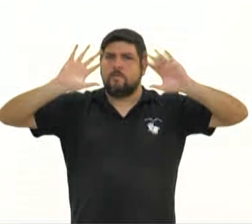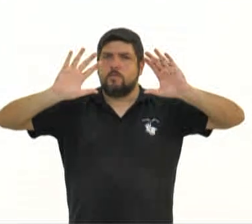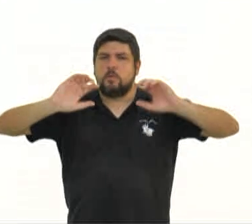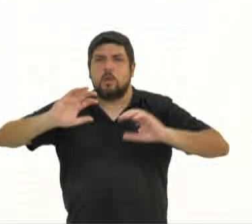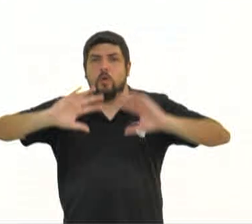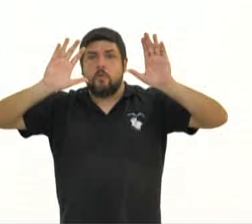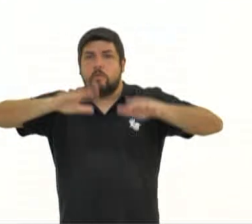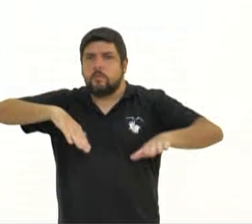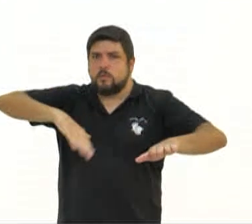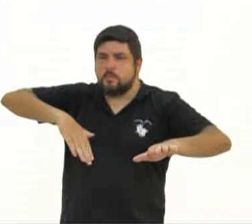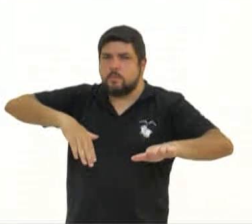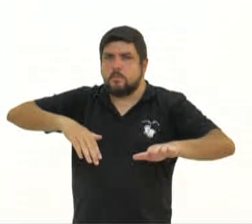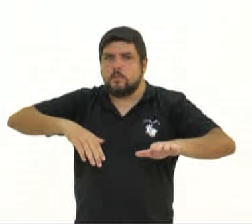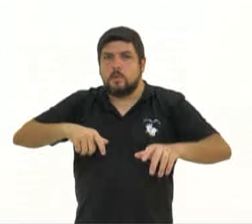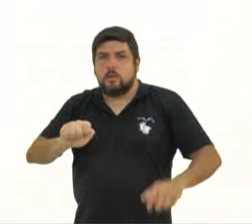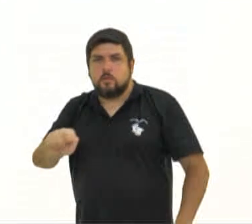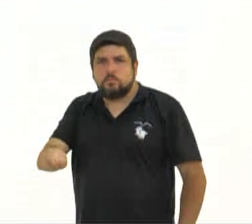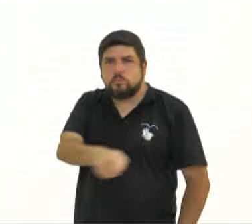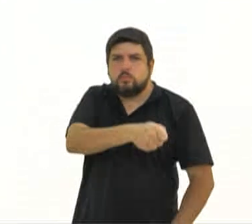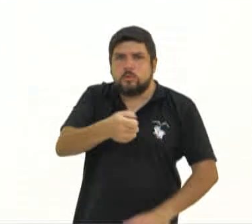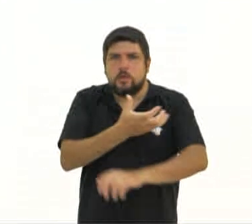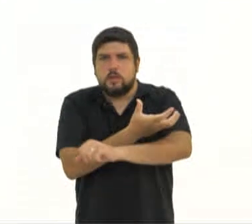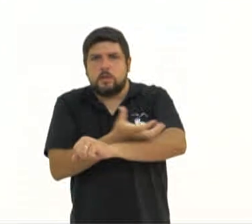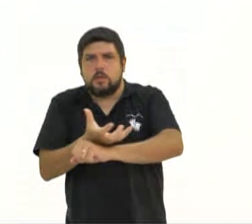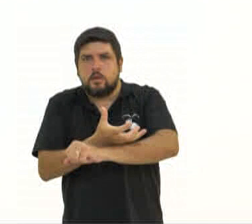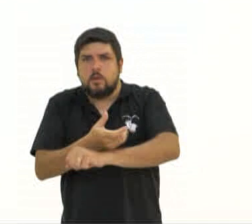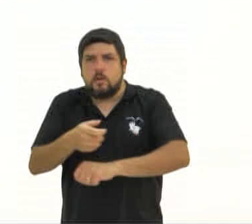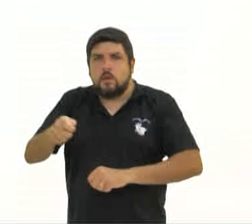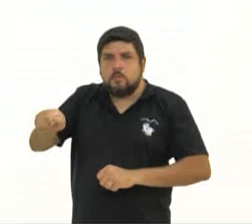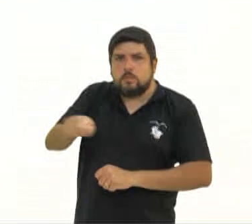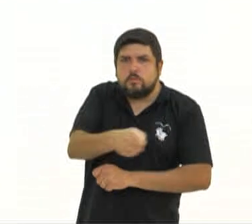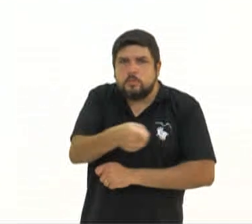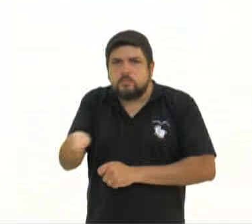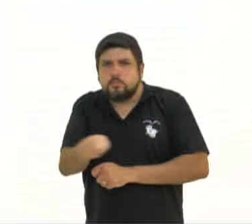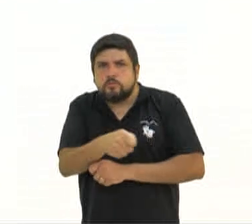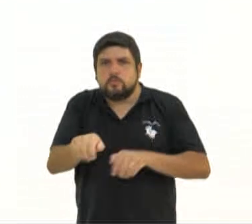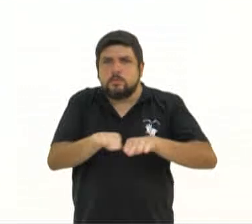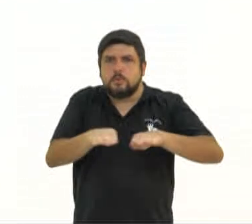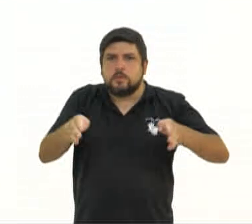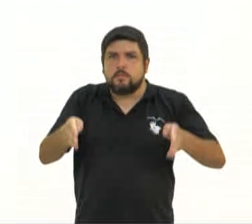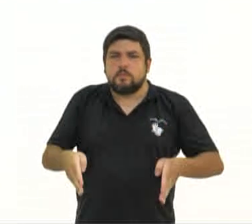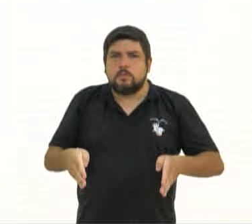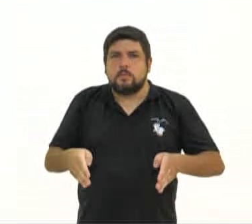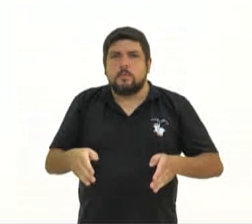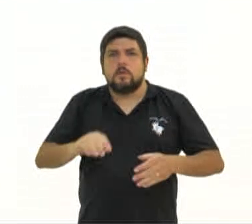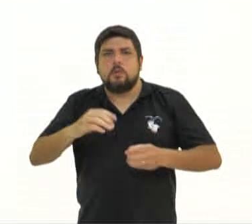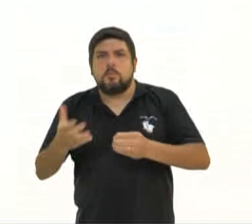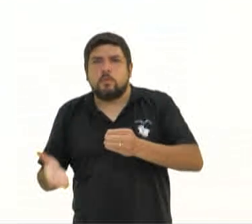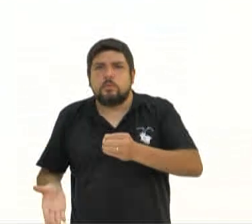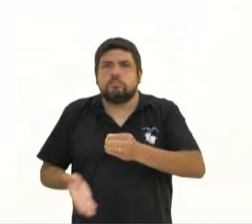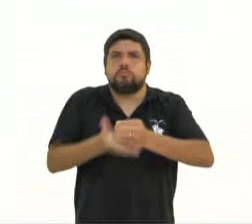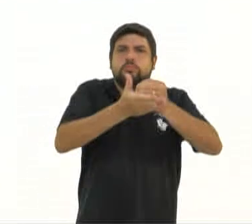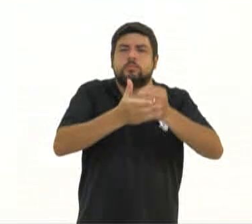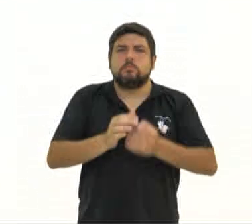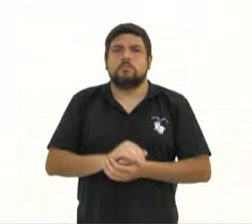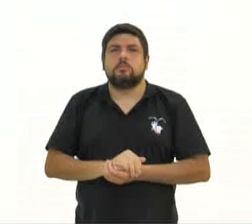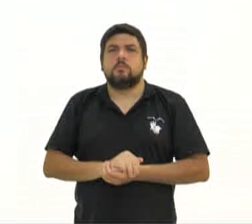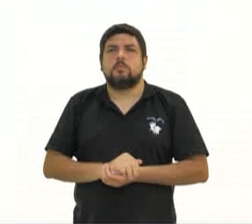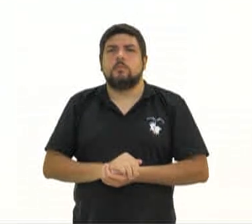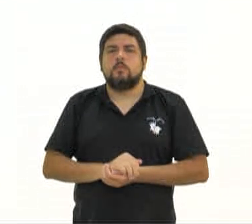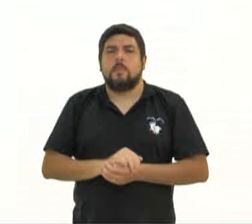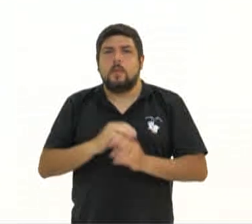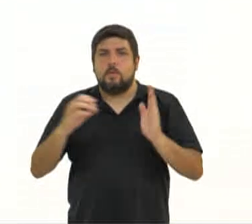praia, o tênis de campo, tênis de mesa, badminton e a peteca. Já os esportes de